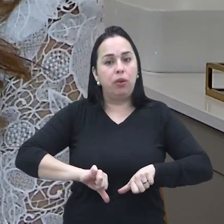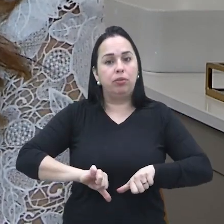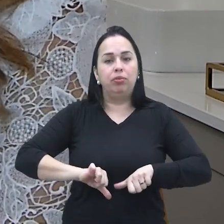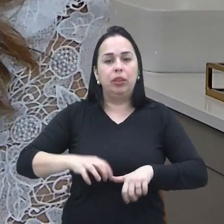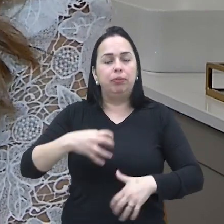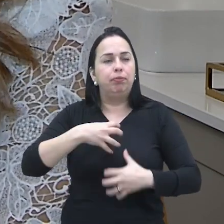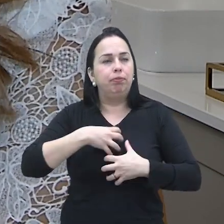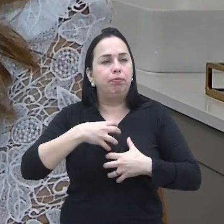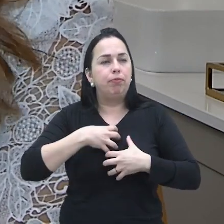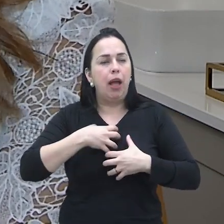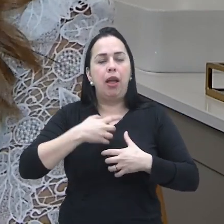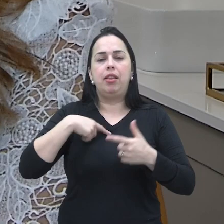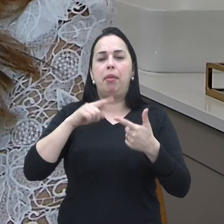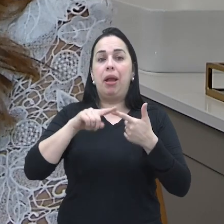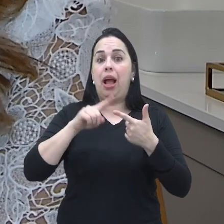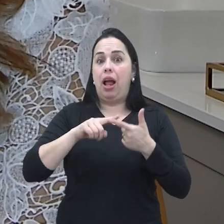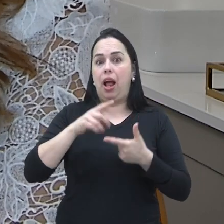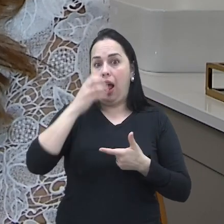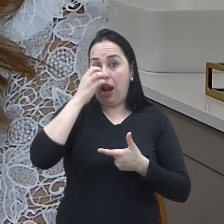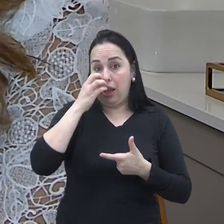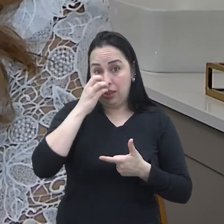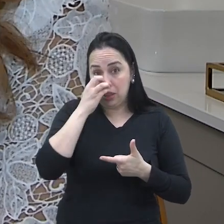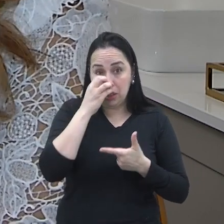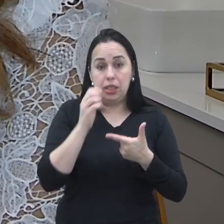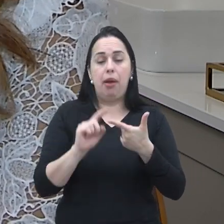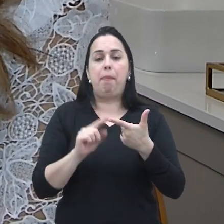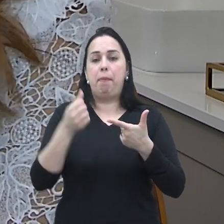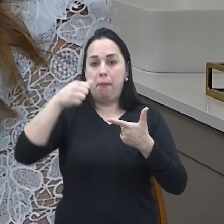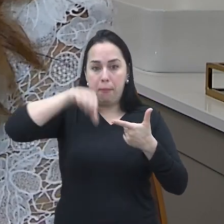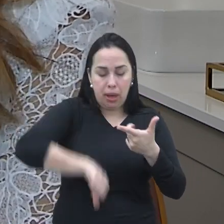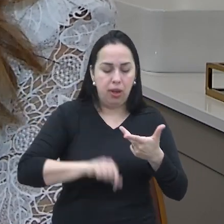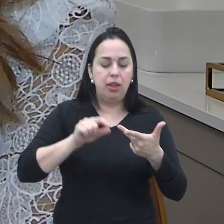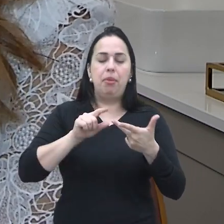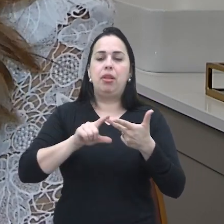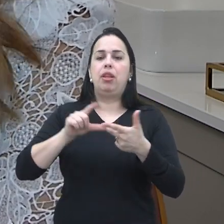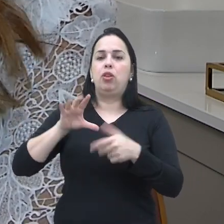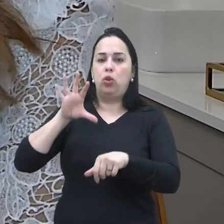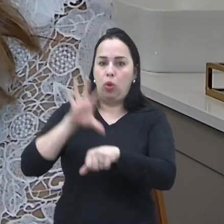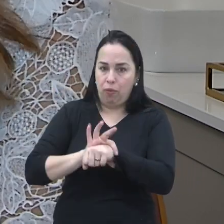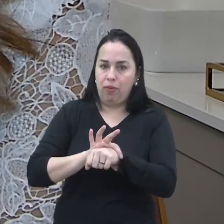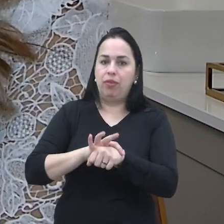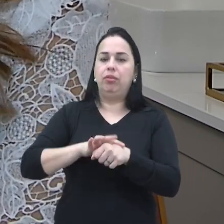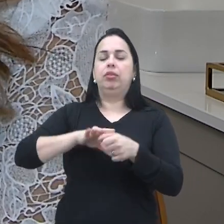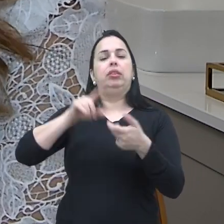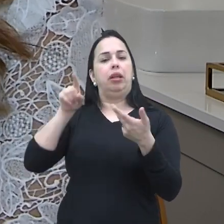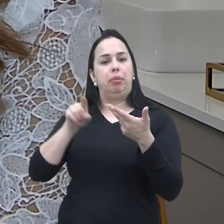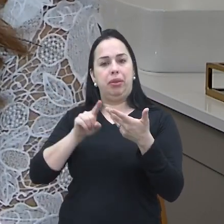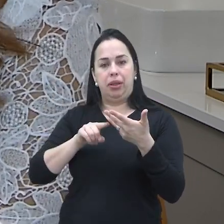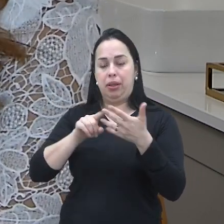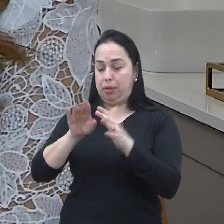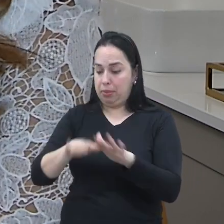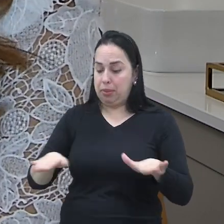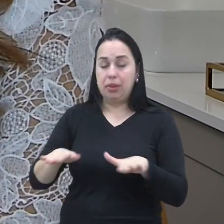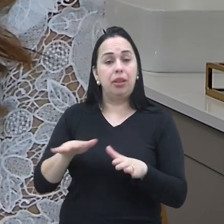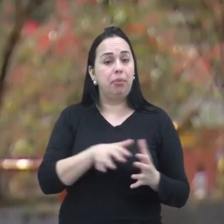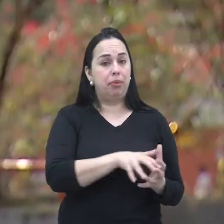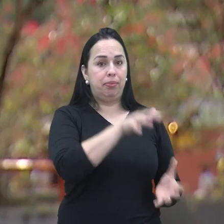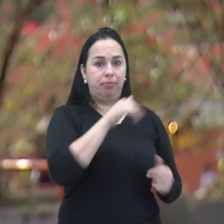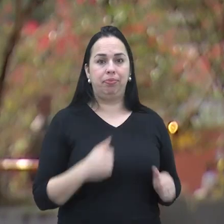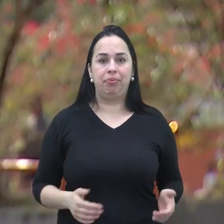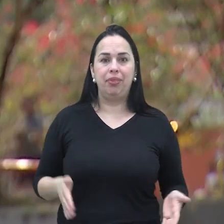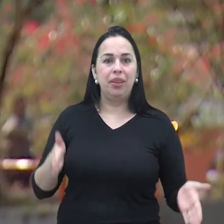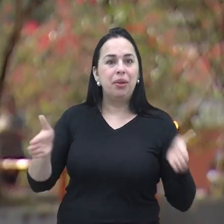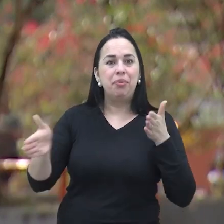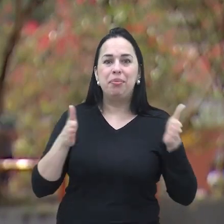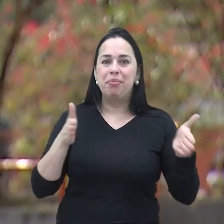desses sintomas. Então, tanto das alergias no geral, quanto também das doenças infecciosas nos pequenininhos e nos pacientes mais velhos.